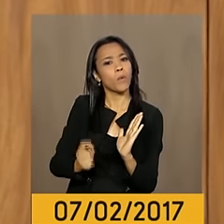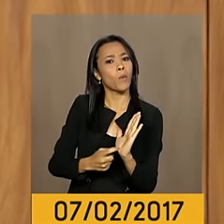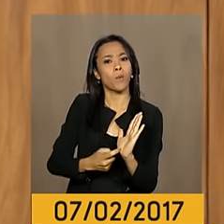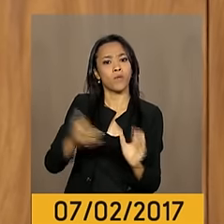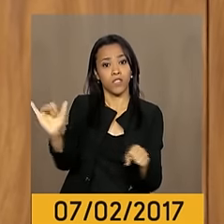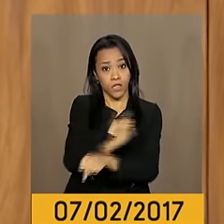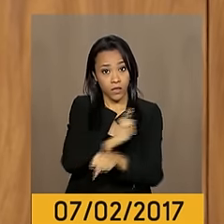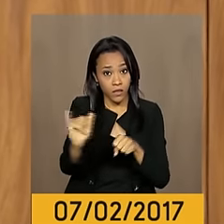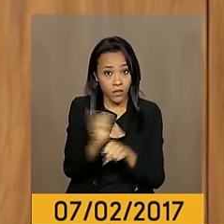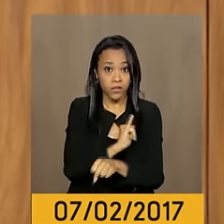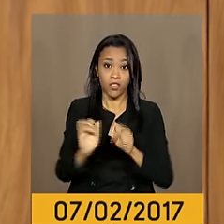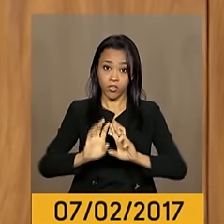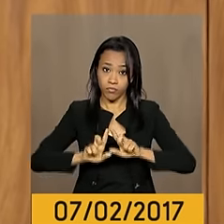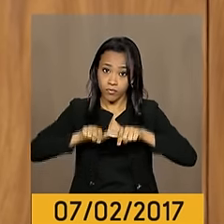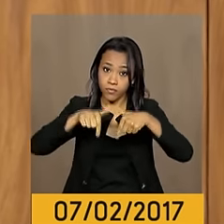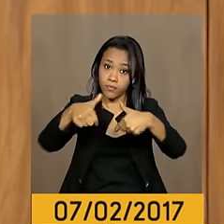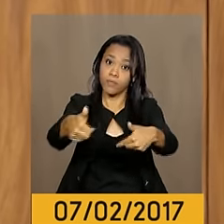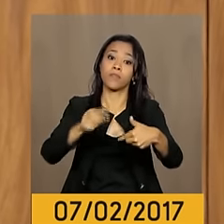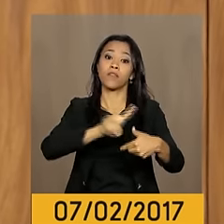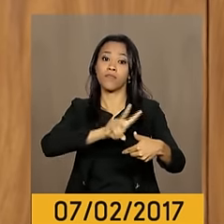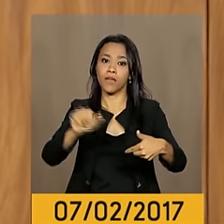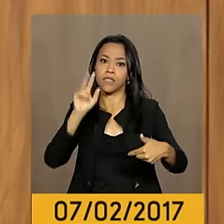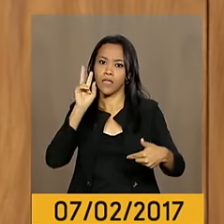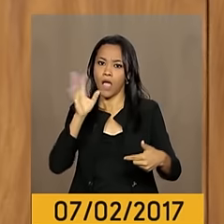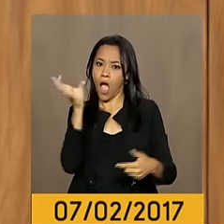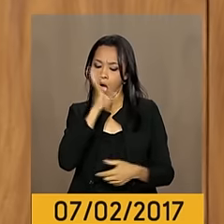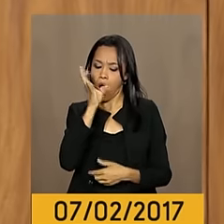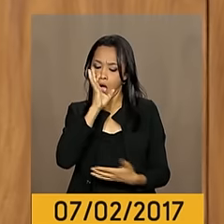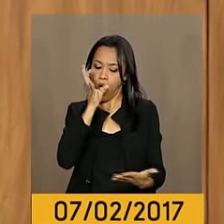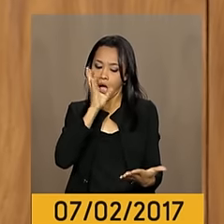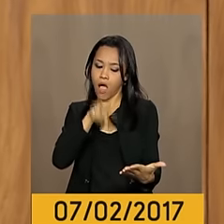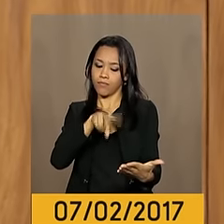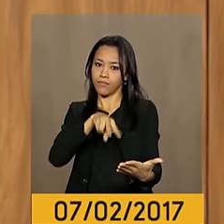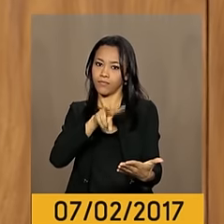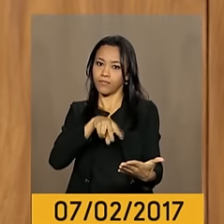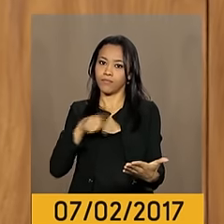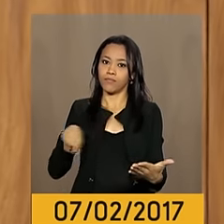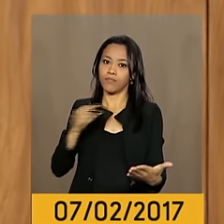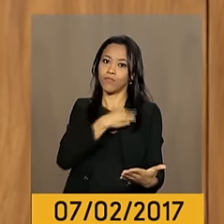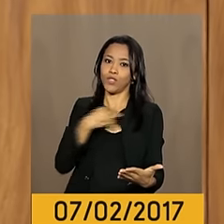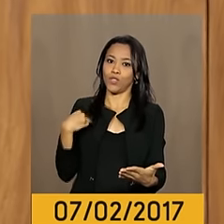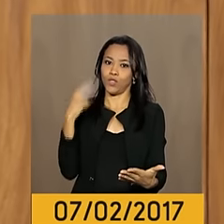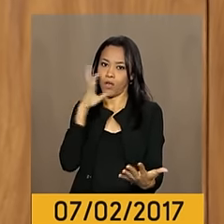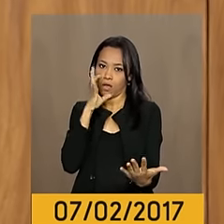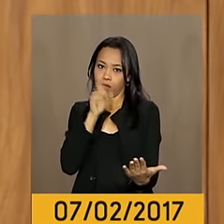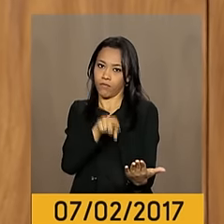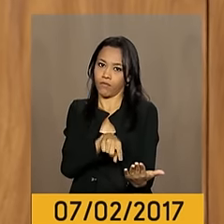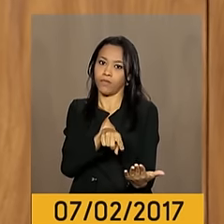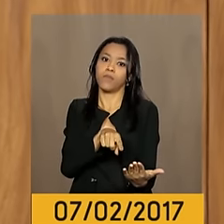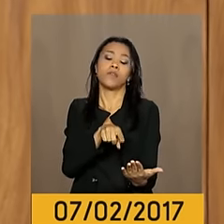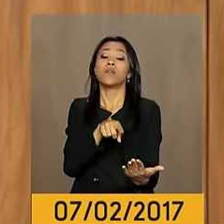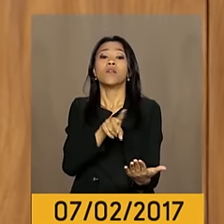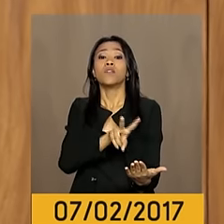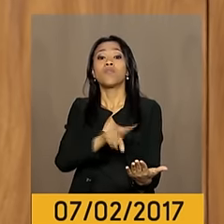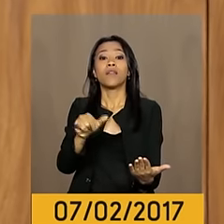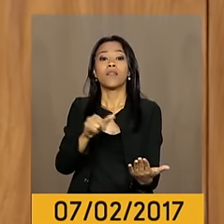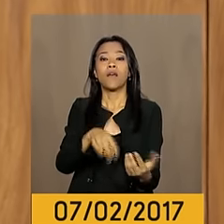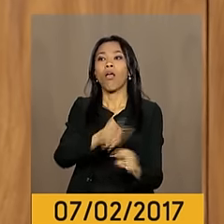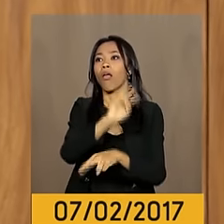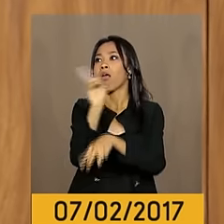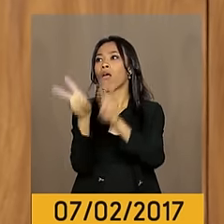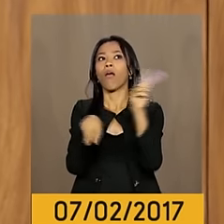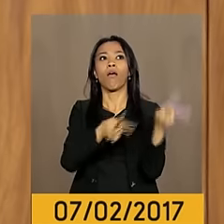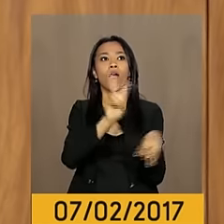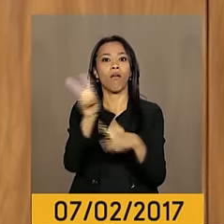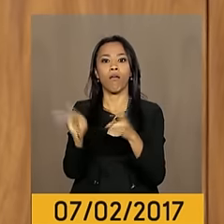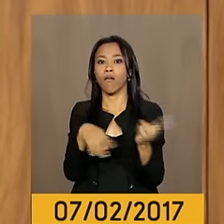que será objeto de acompanhamento atento por nossos ministros não haverá digamos assim dispersão